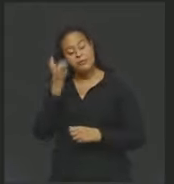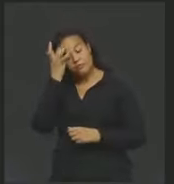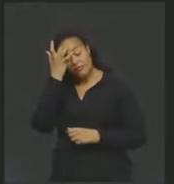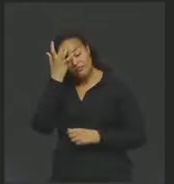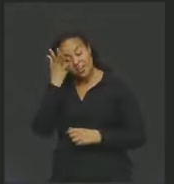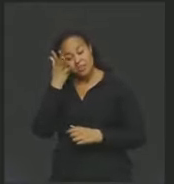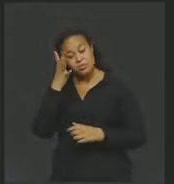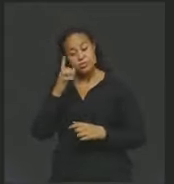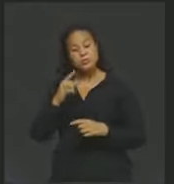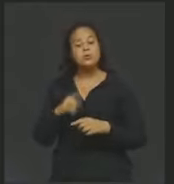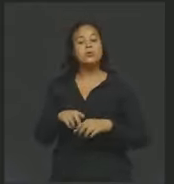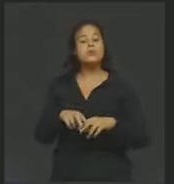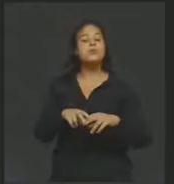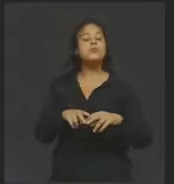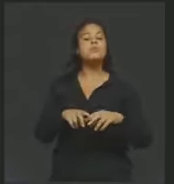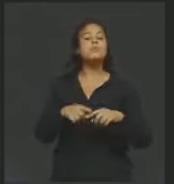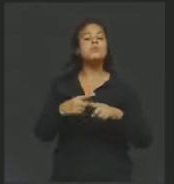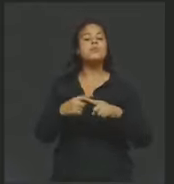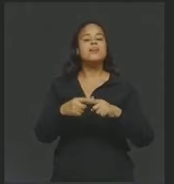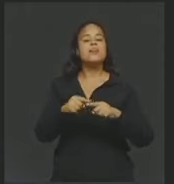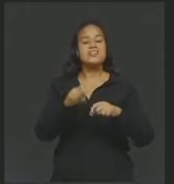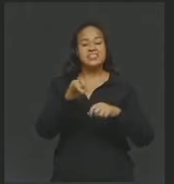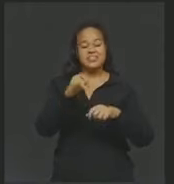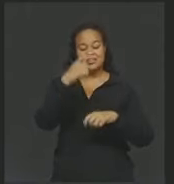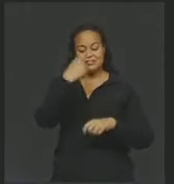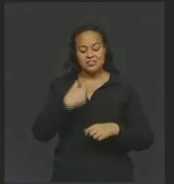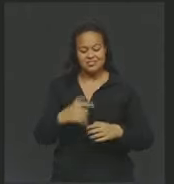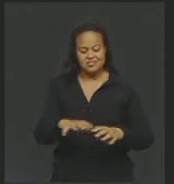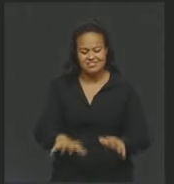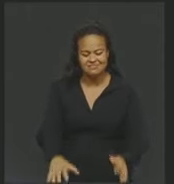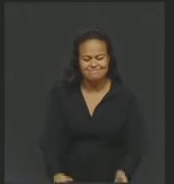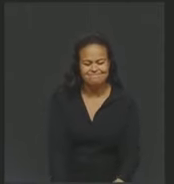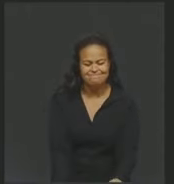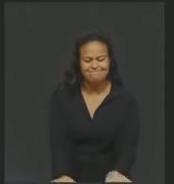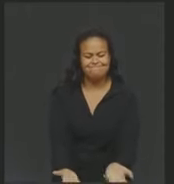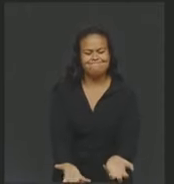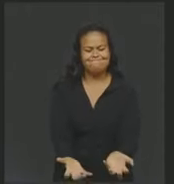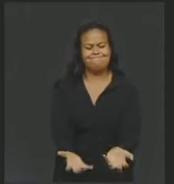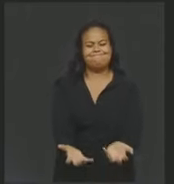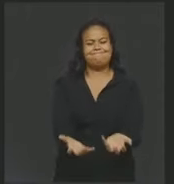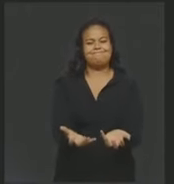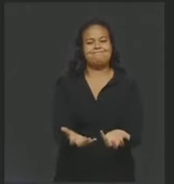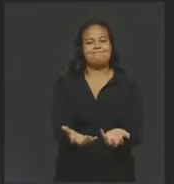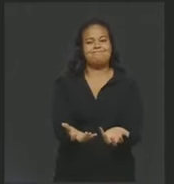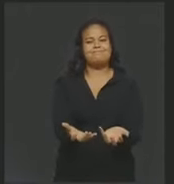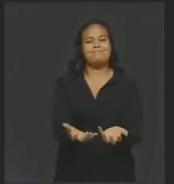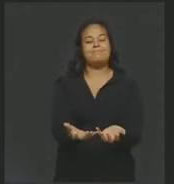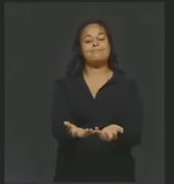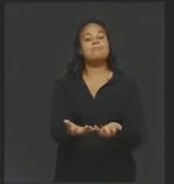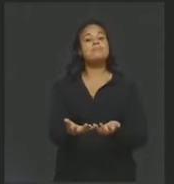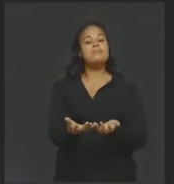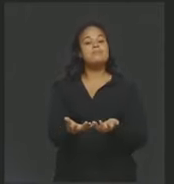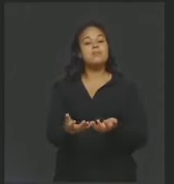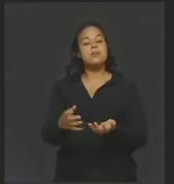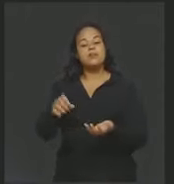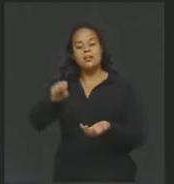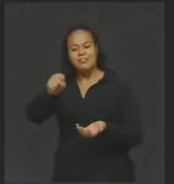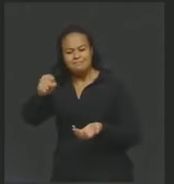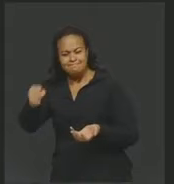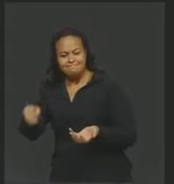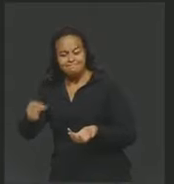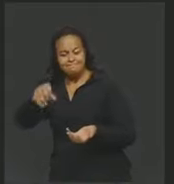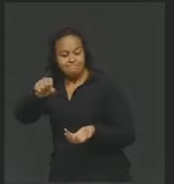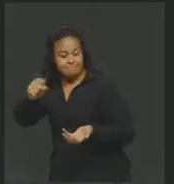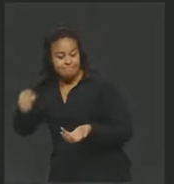você trabalhar com aquele peso, mas não reduz a força. Aí que entram as roldanas móveis. As roldanas móveis, elas têm